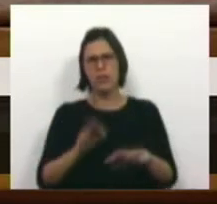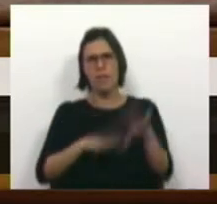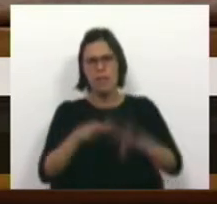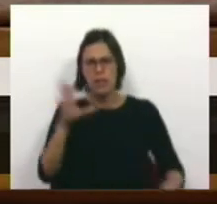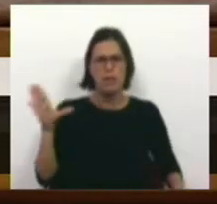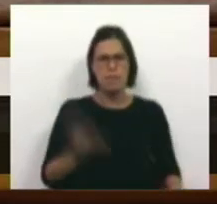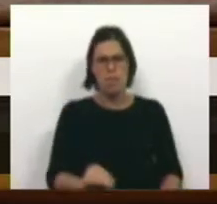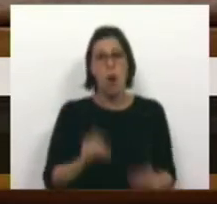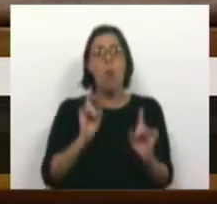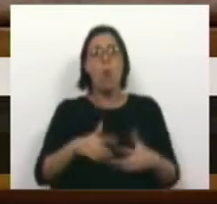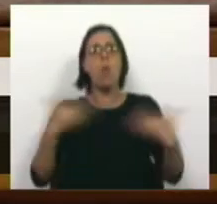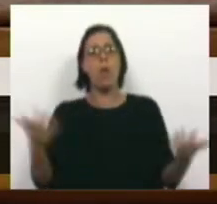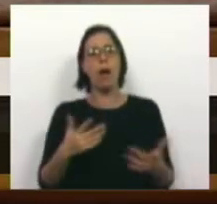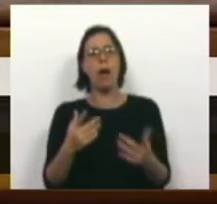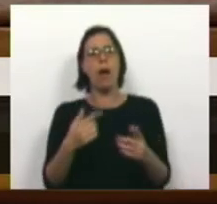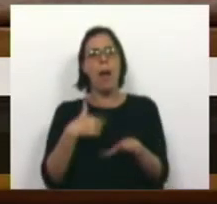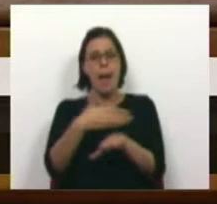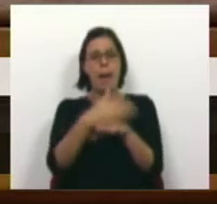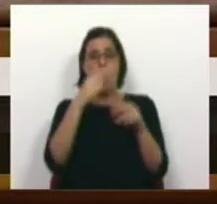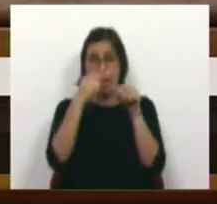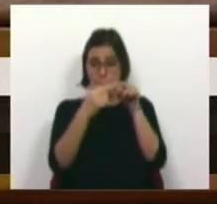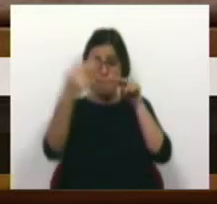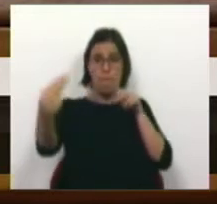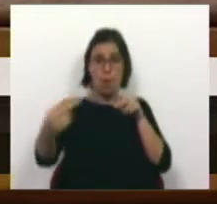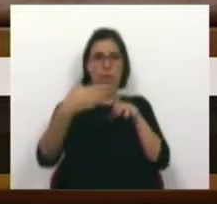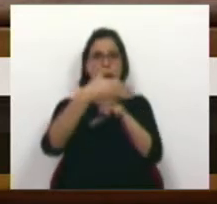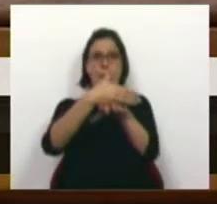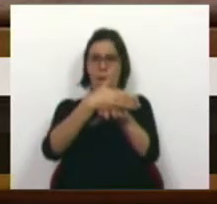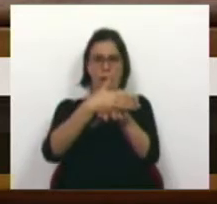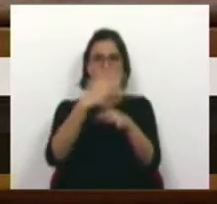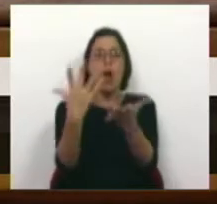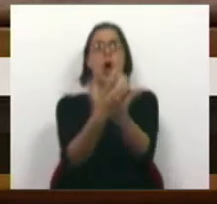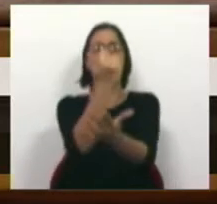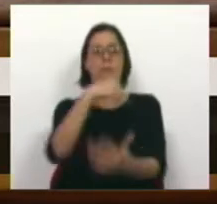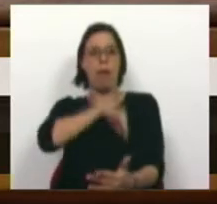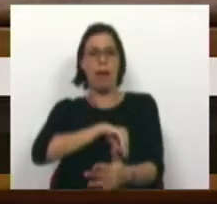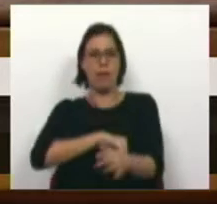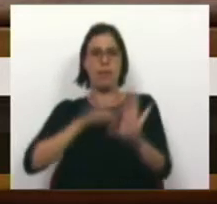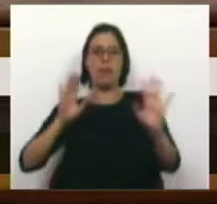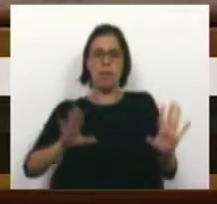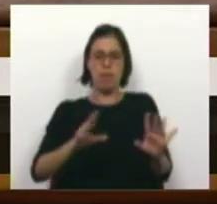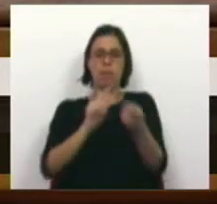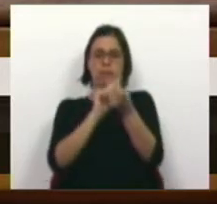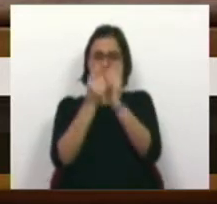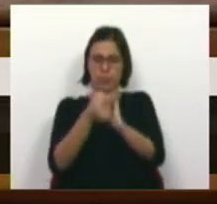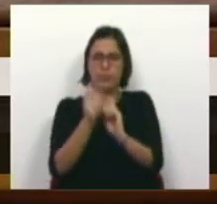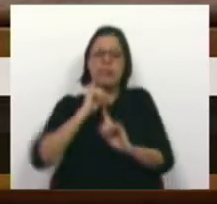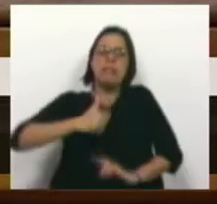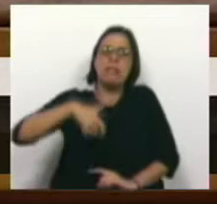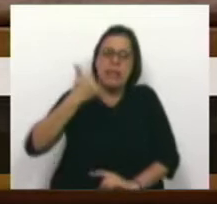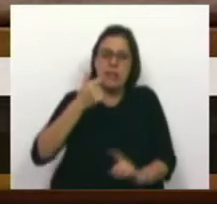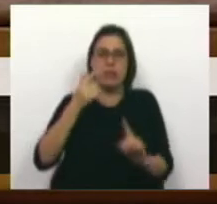longe é, desde logo, não ficar a meio da ponte em matéria de recuperação de rendimentos, que é a reforma estrutural